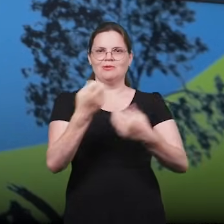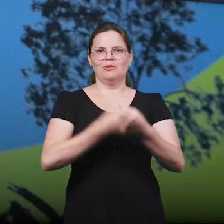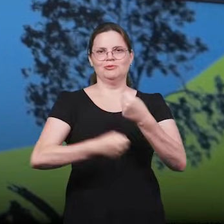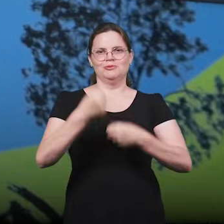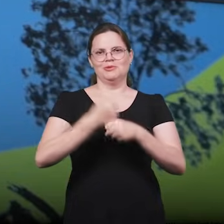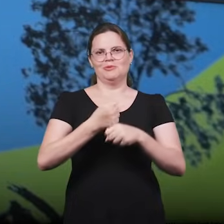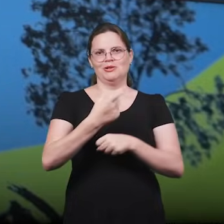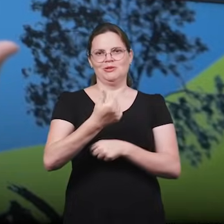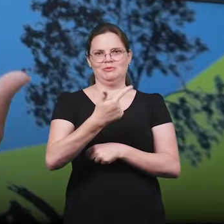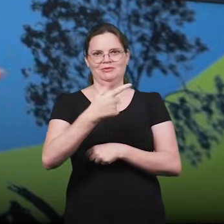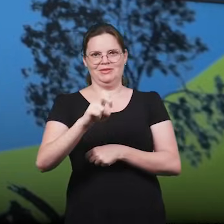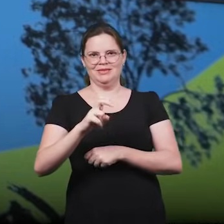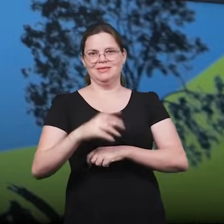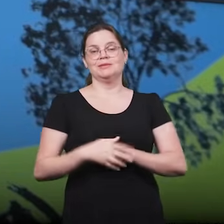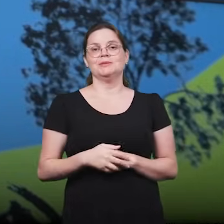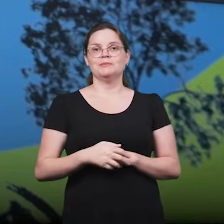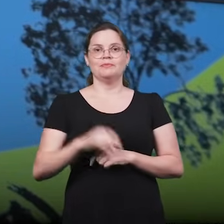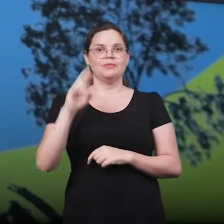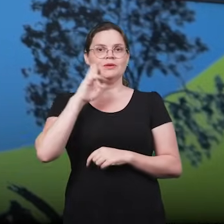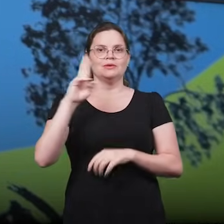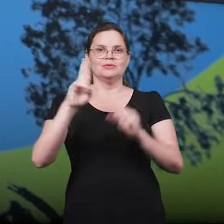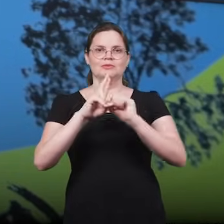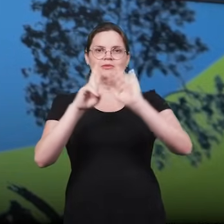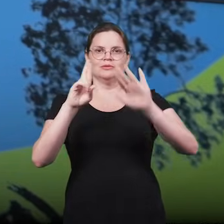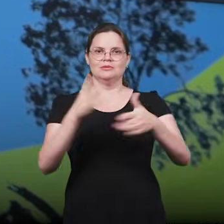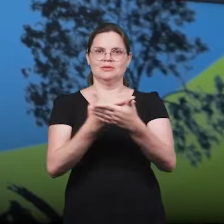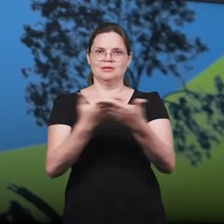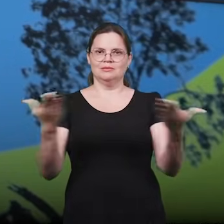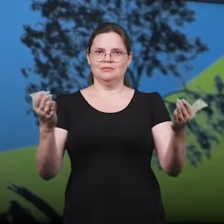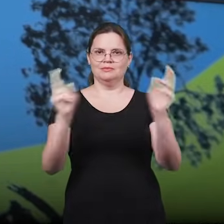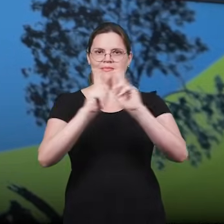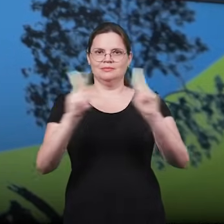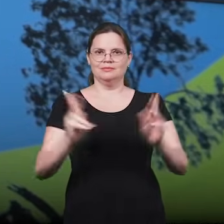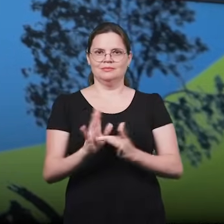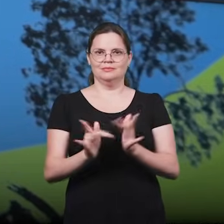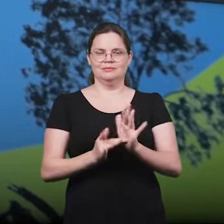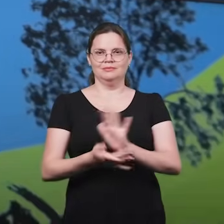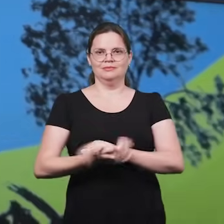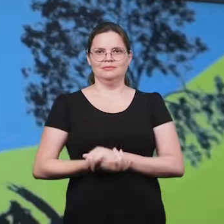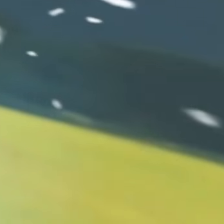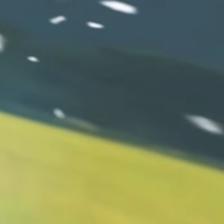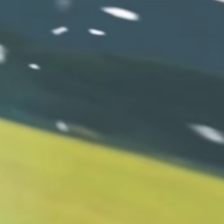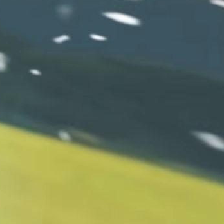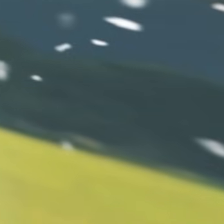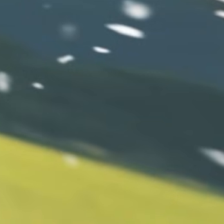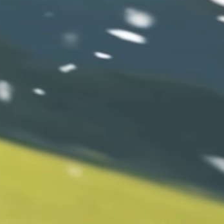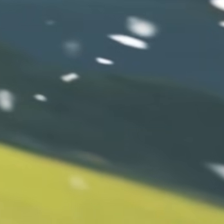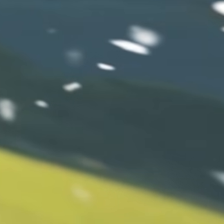2025. Que o Senhor nos abençoe grandemente. A paz do Senhor Jesus.